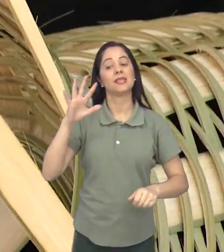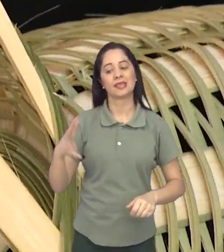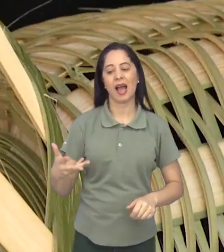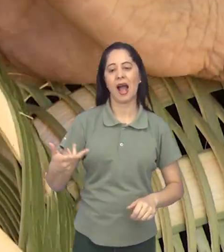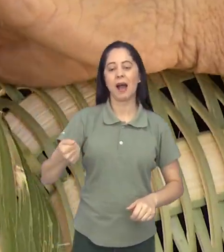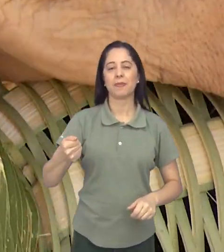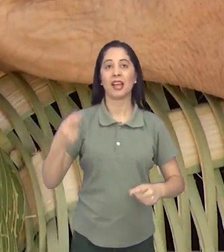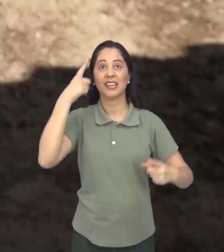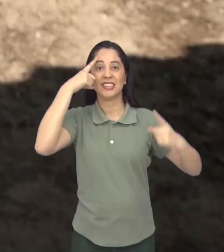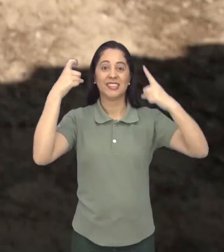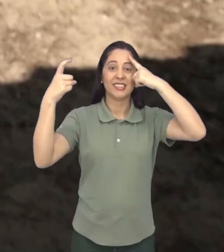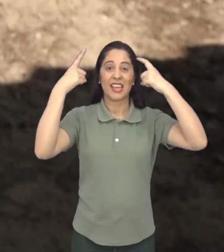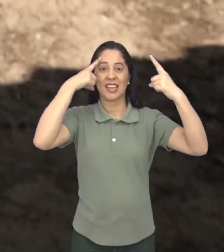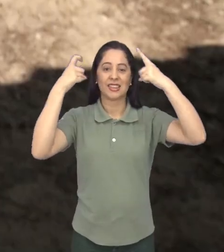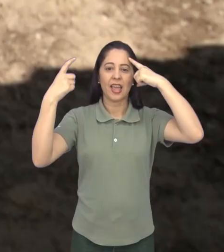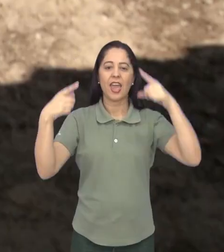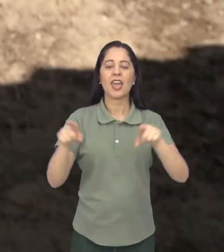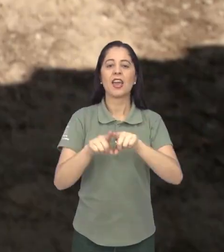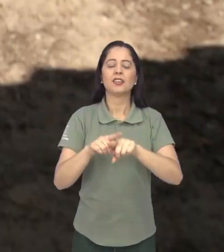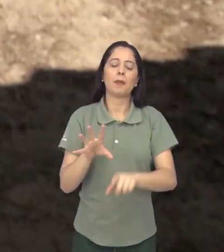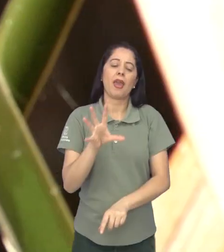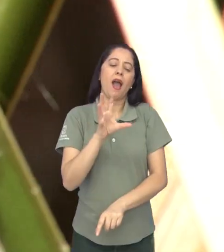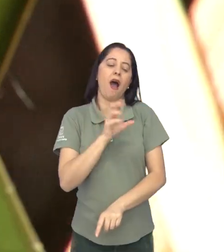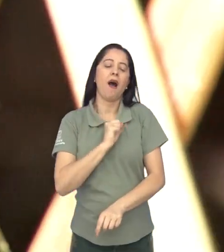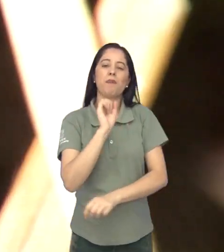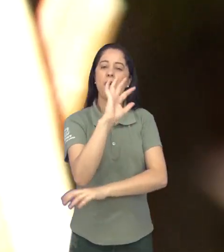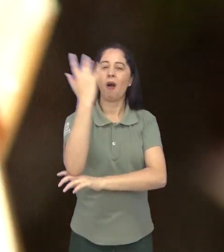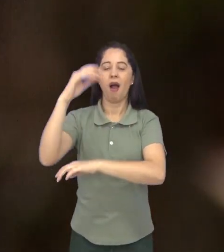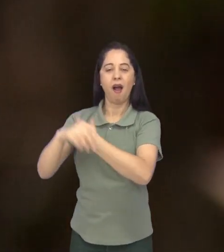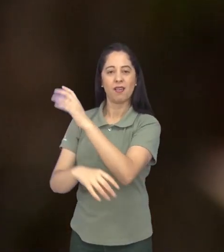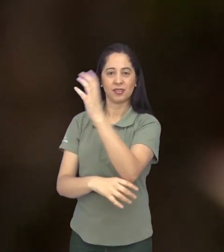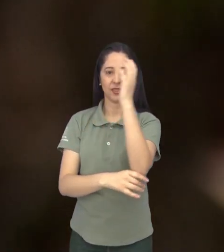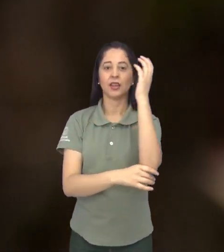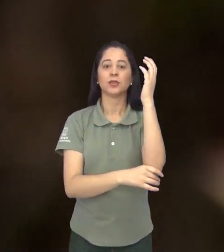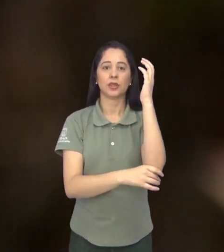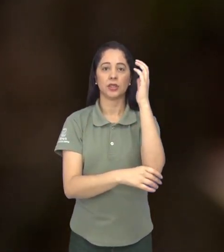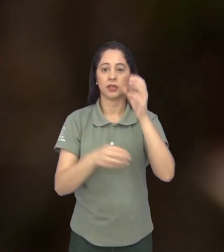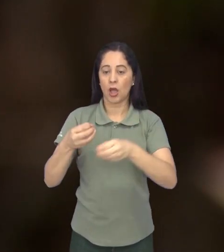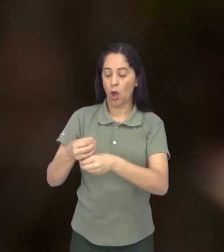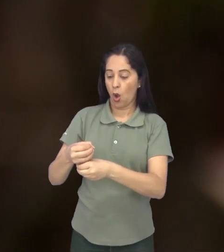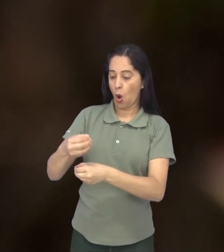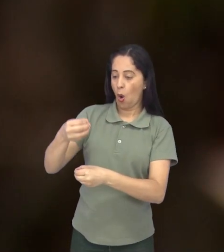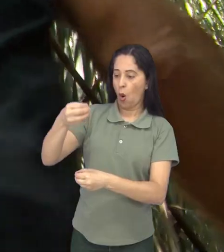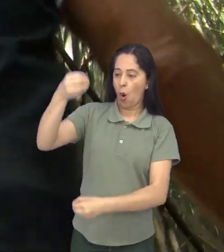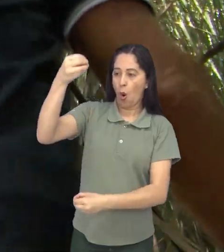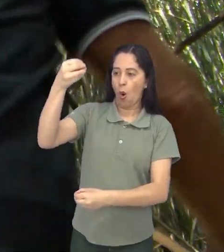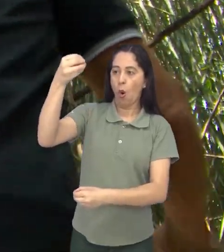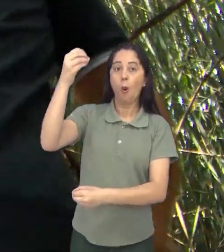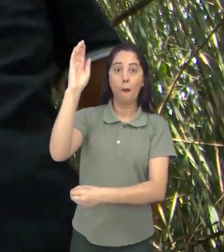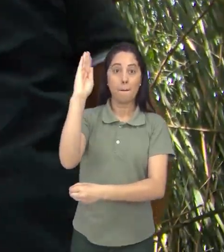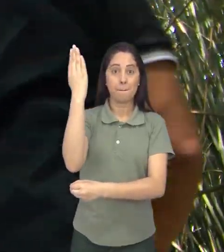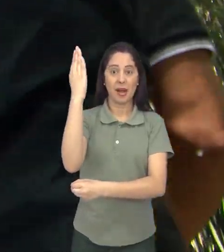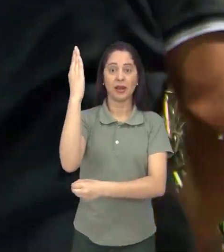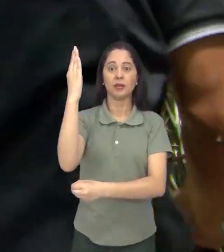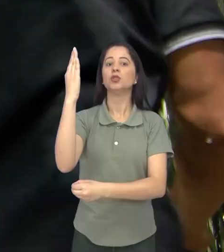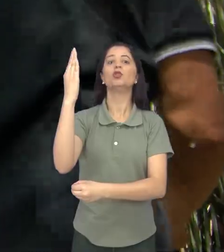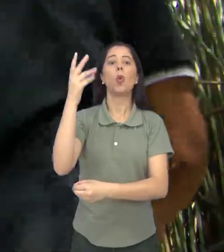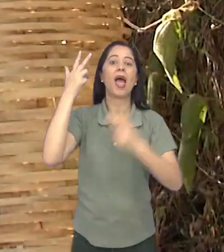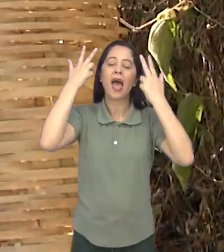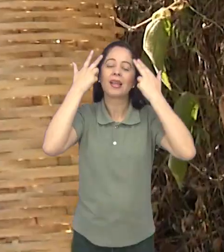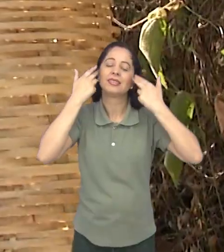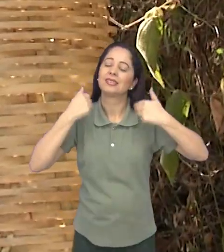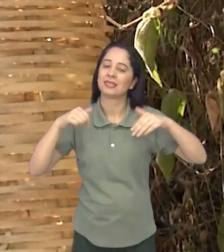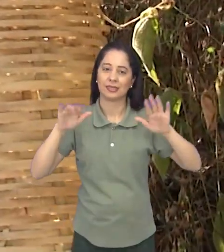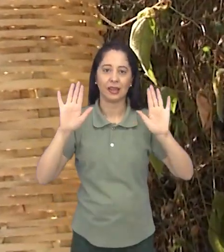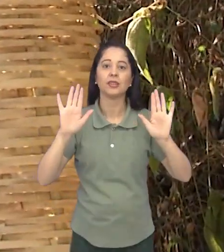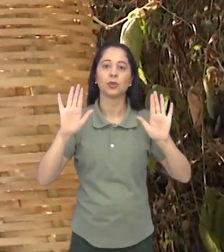manual, criatividade e apreciação pela natureza. Uma vez que o bambu é um recurso natural renovável,